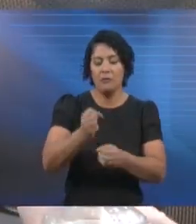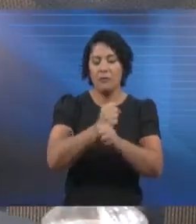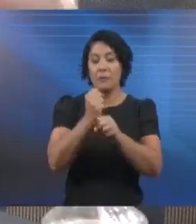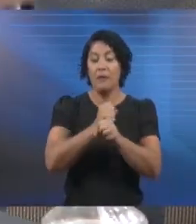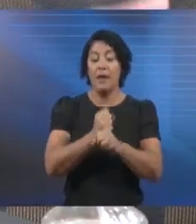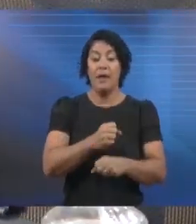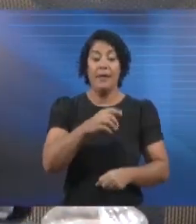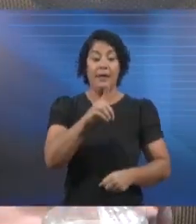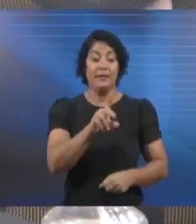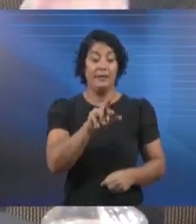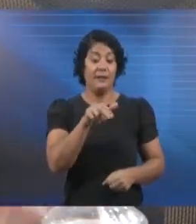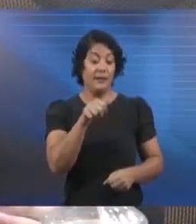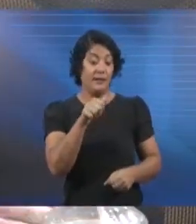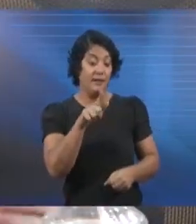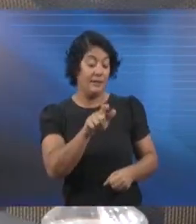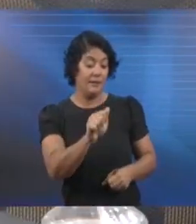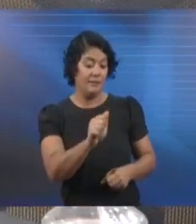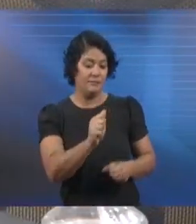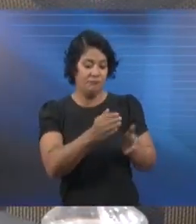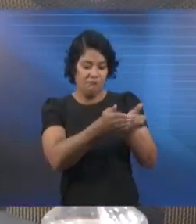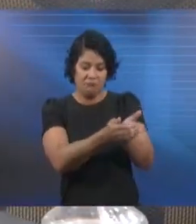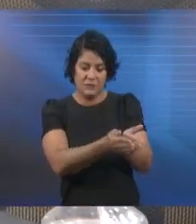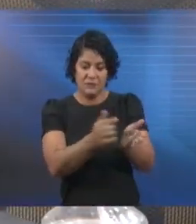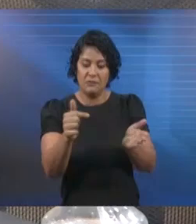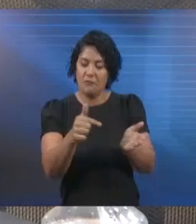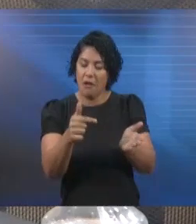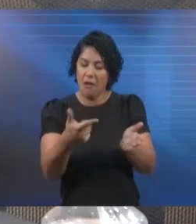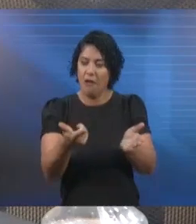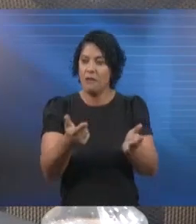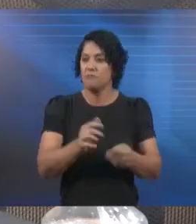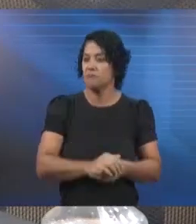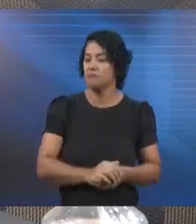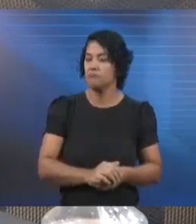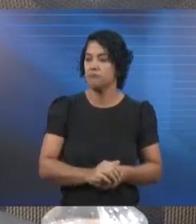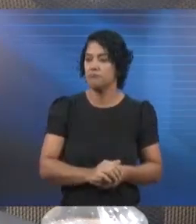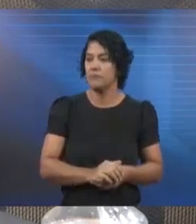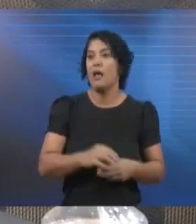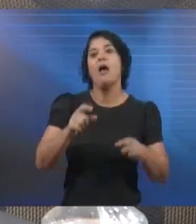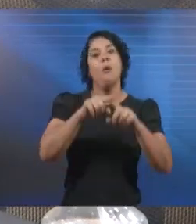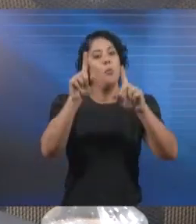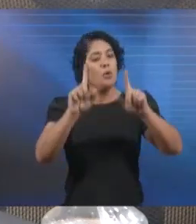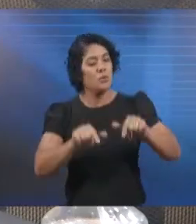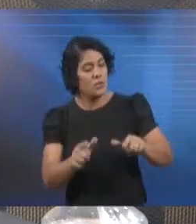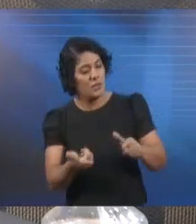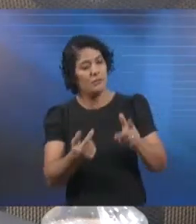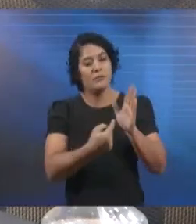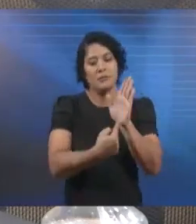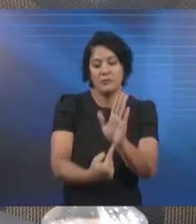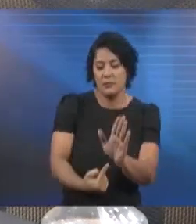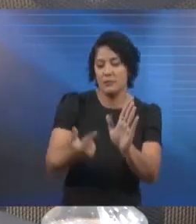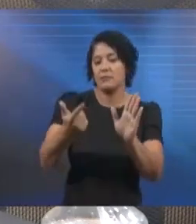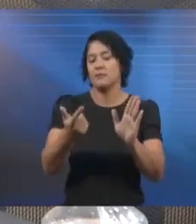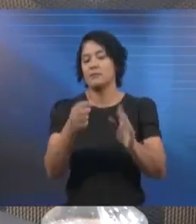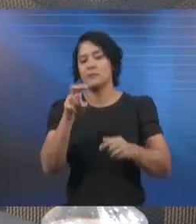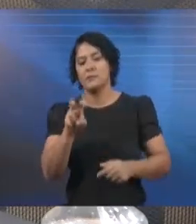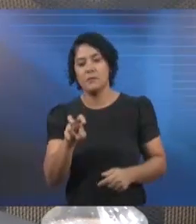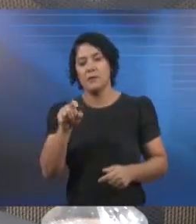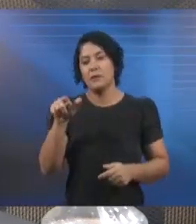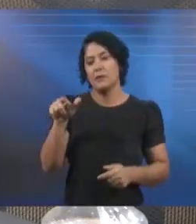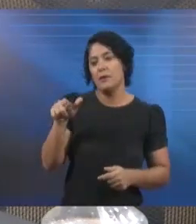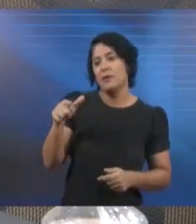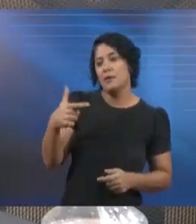Natal na expectativa de iniciar a obra porque a licitação foi concluída o projeto executivo foi apresentado os 52